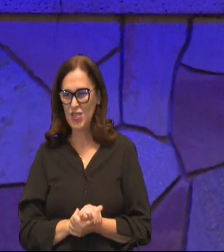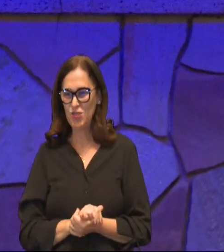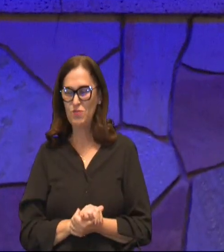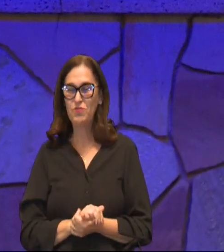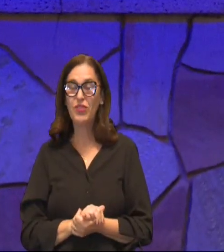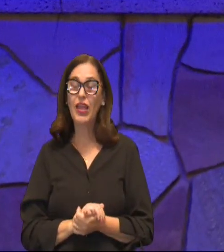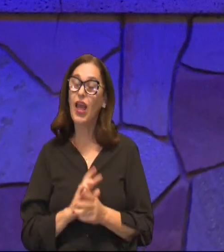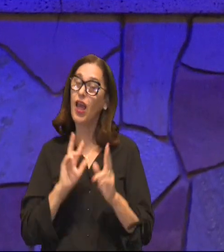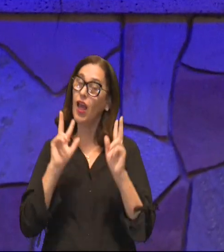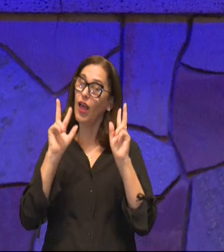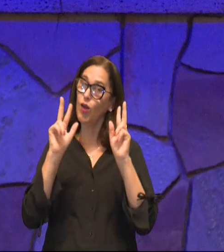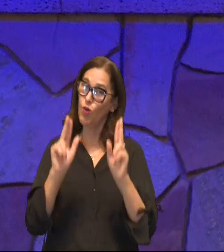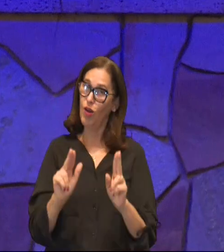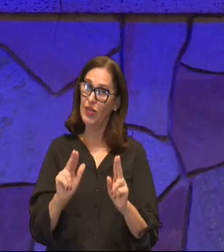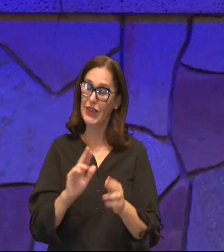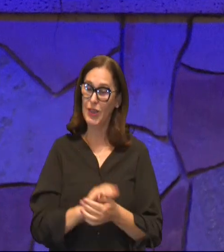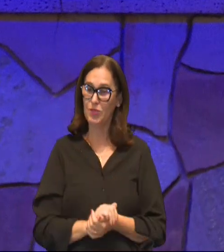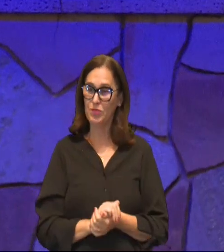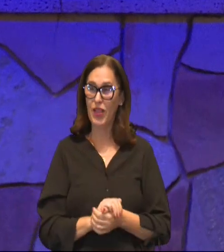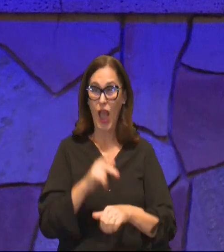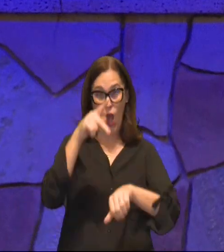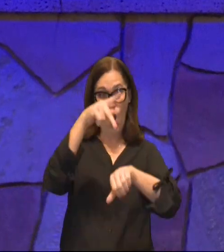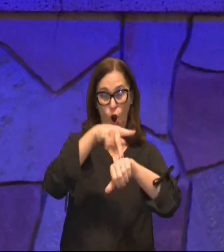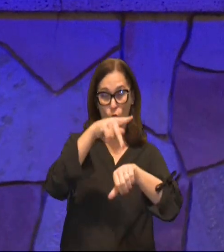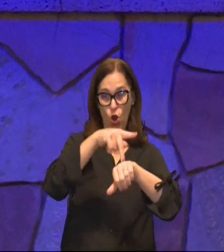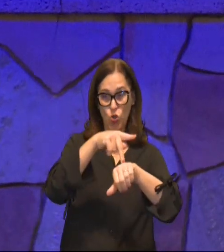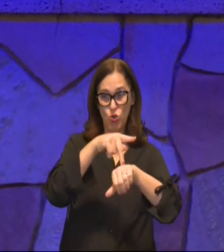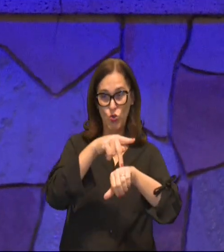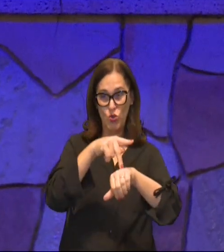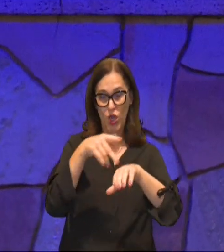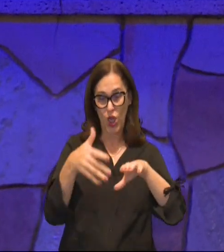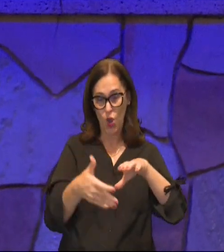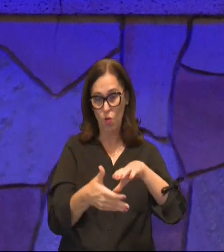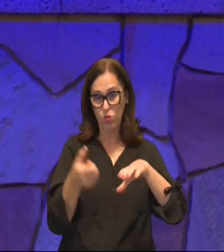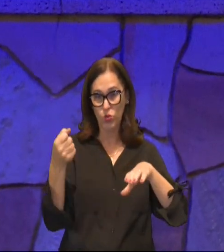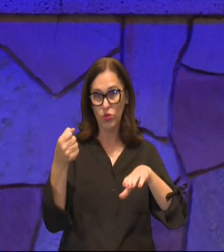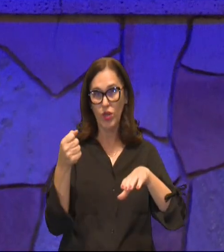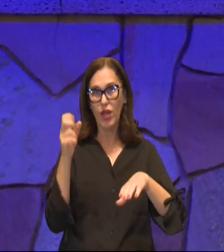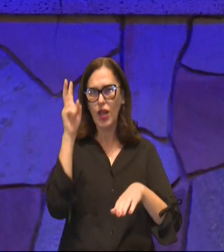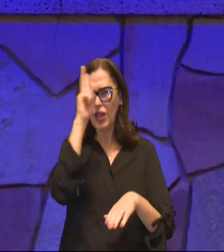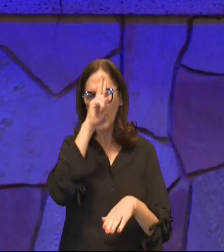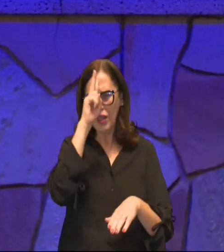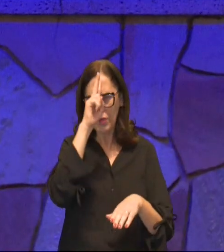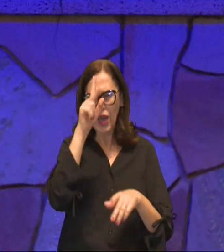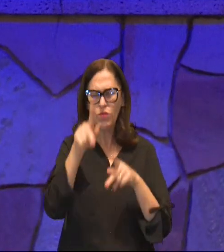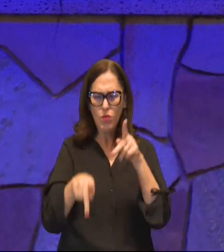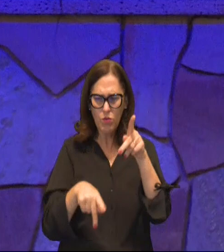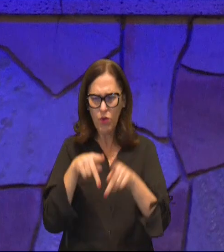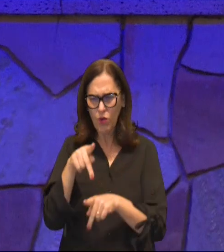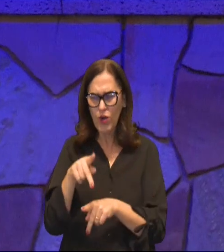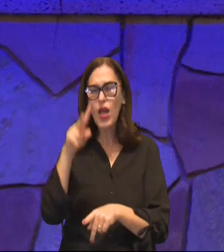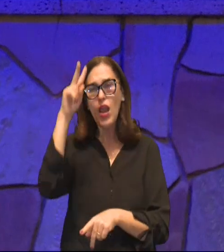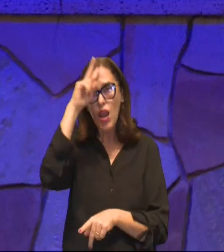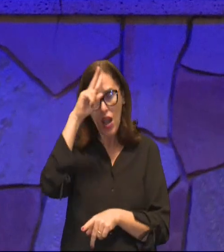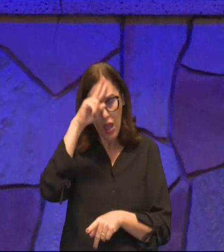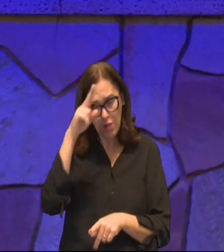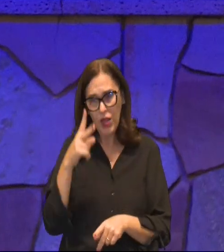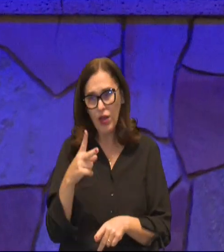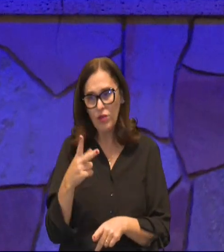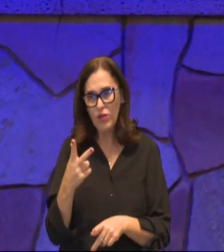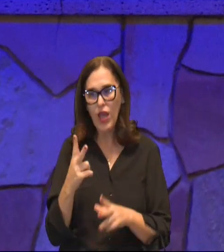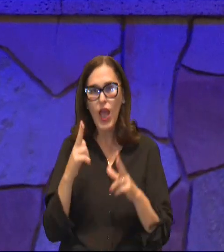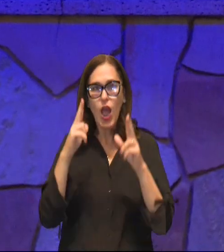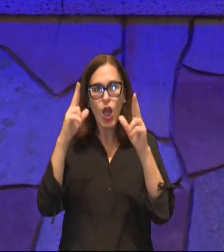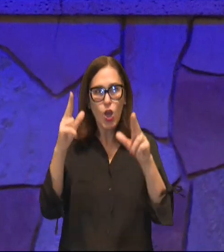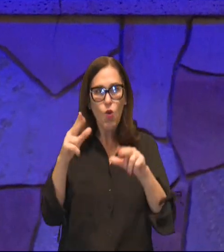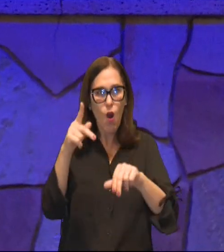Assim como a rocha e o poço lembravam o povo de Deus, e deveriam lembrar, assim como